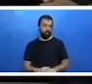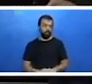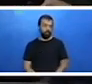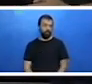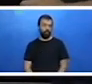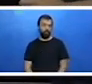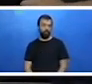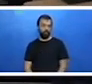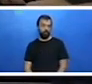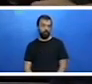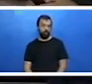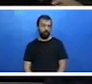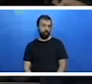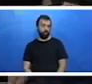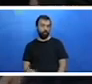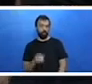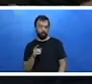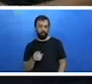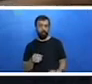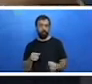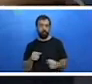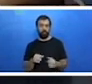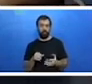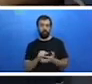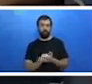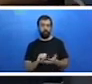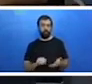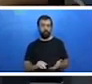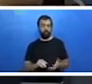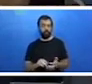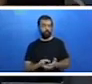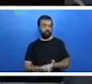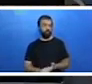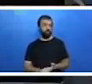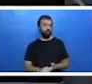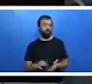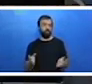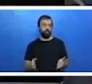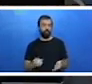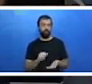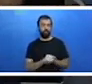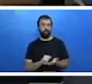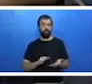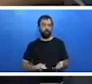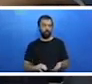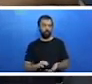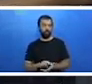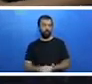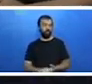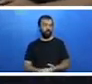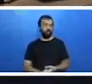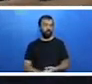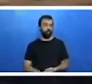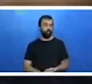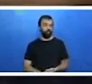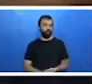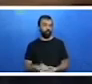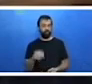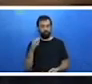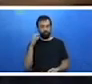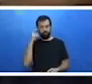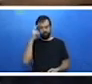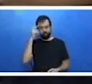dica, tá? Vocês vão fazer isso em casa. E a tarefa? Pessoal, a tarefa está bem simplesinha. A gente tem